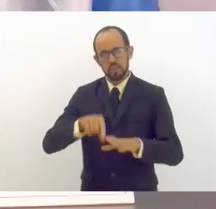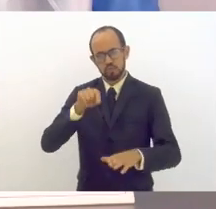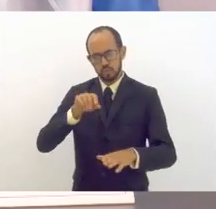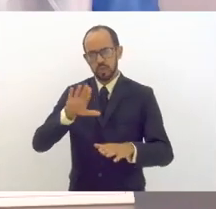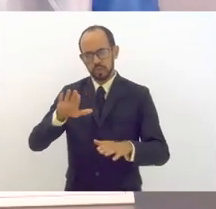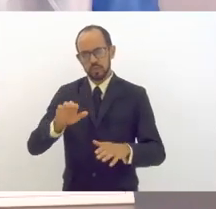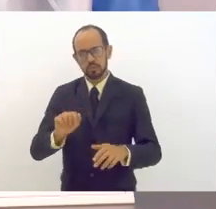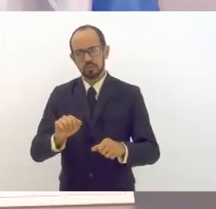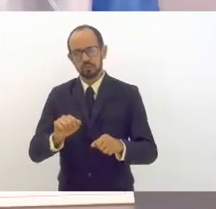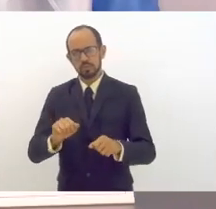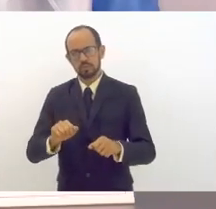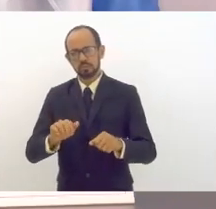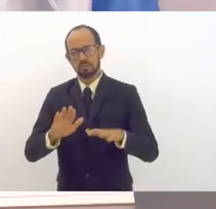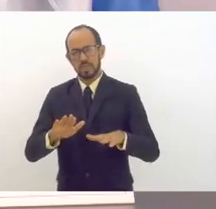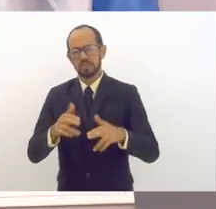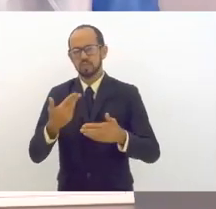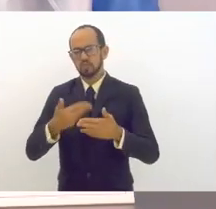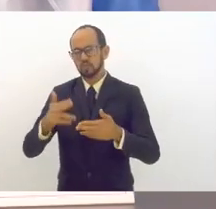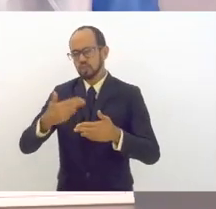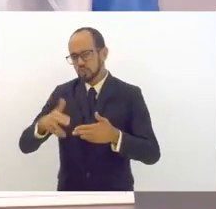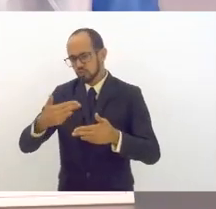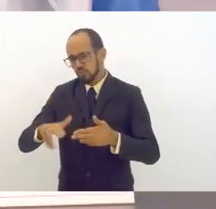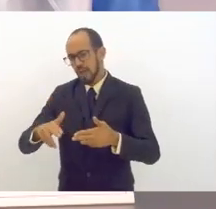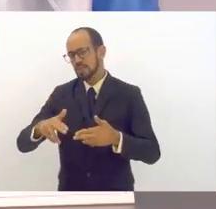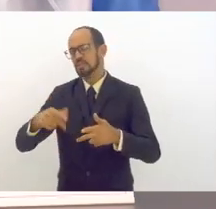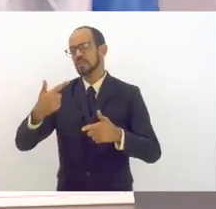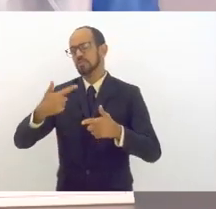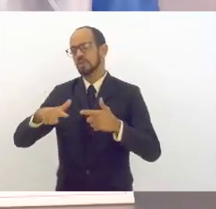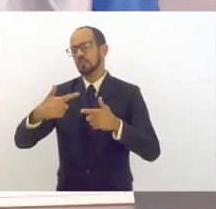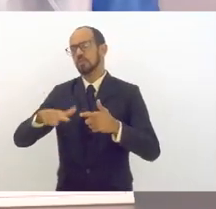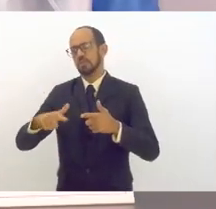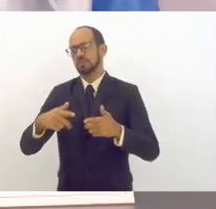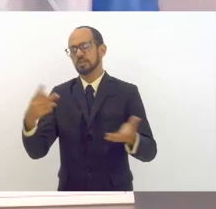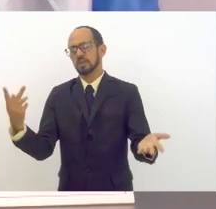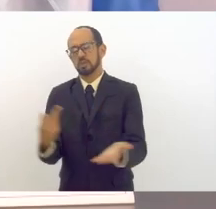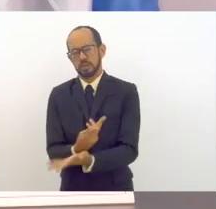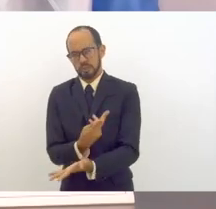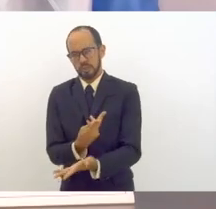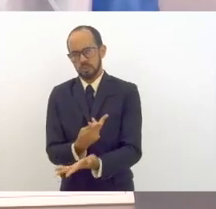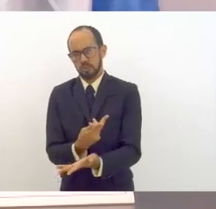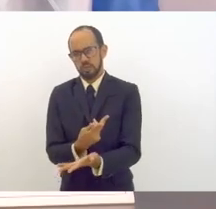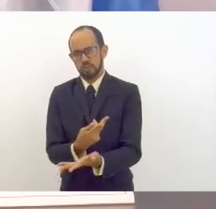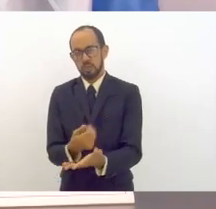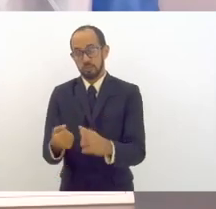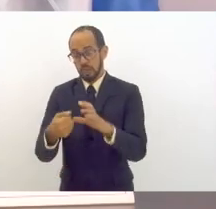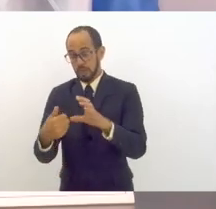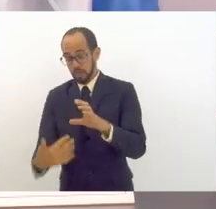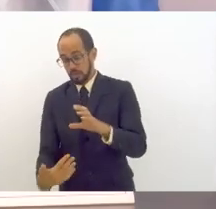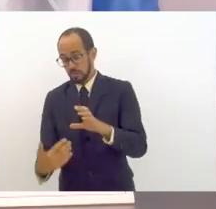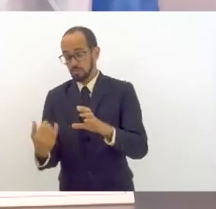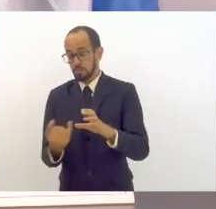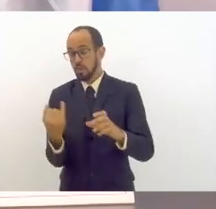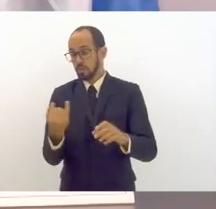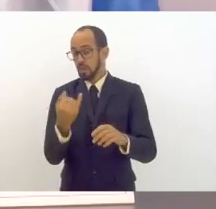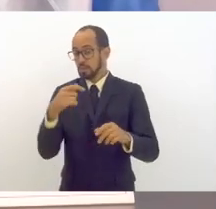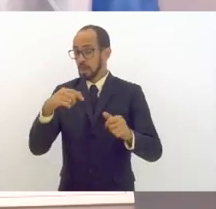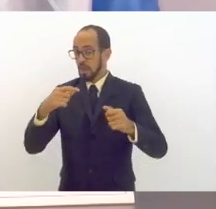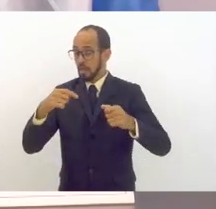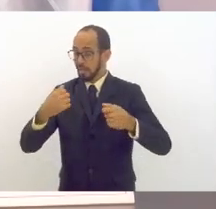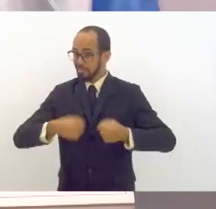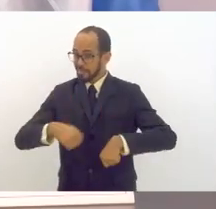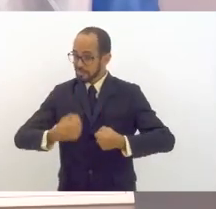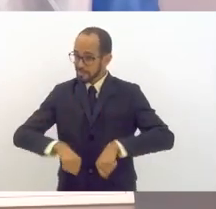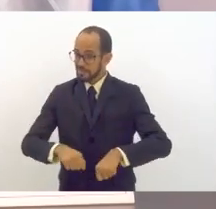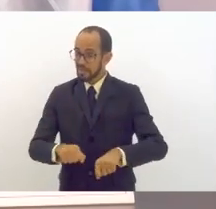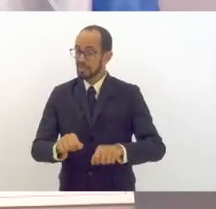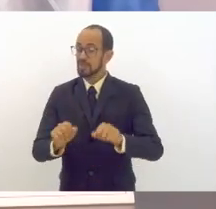acaba mascarando problemas que a gente enfrentou. E aí um elemento importante é a necessidade da gente